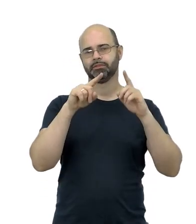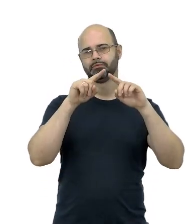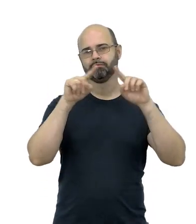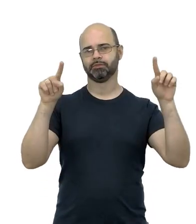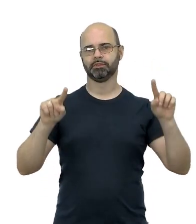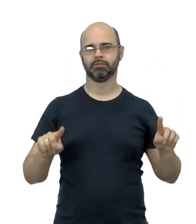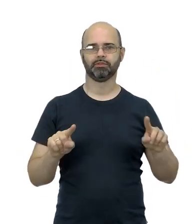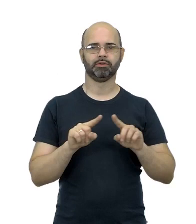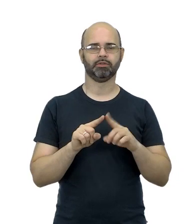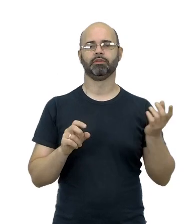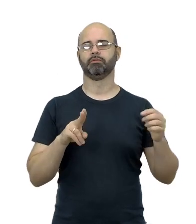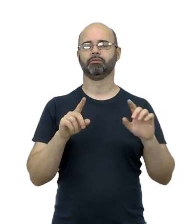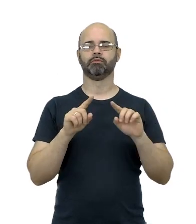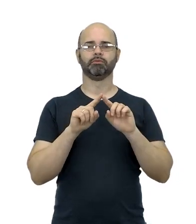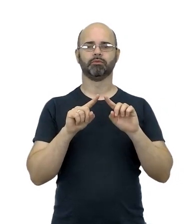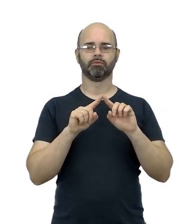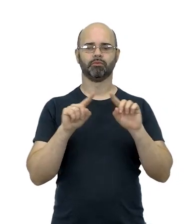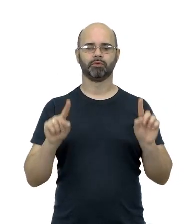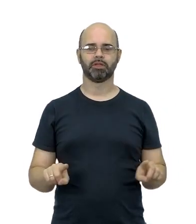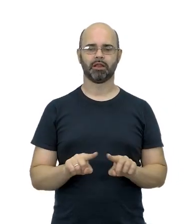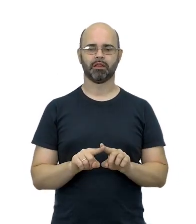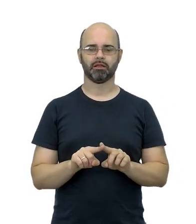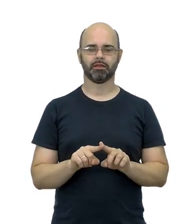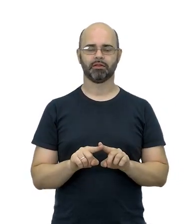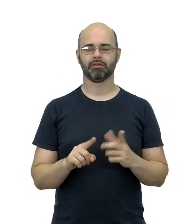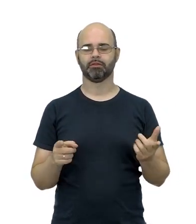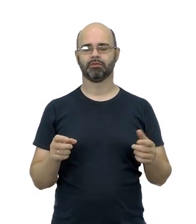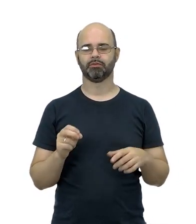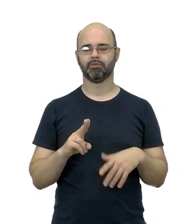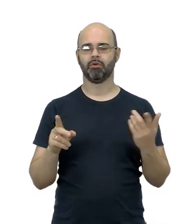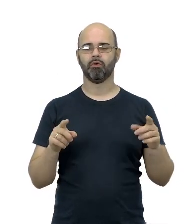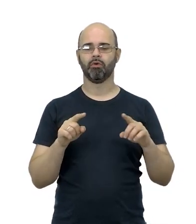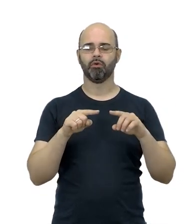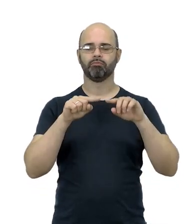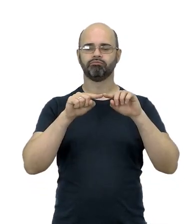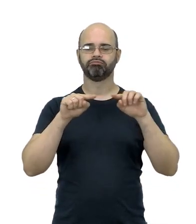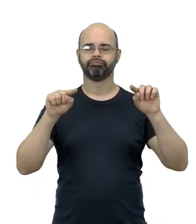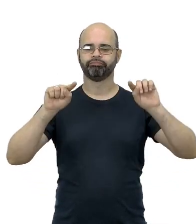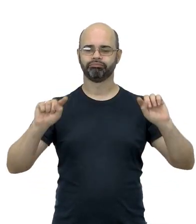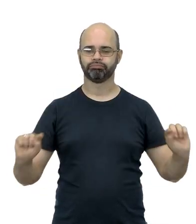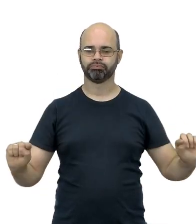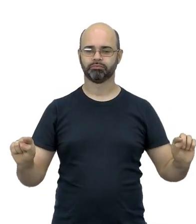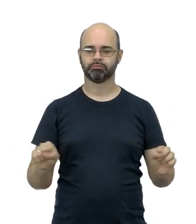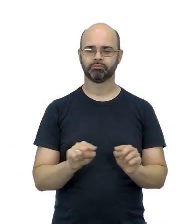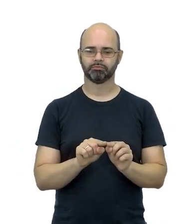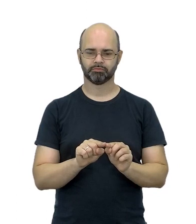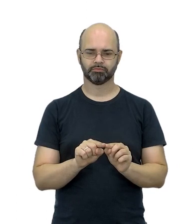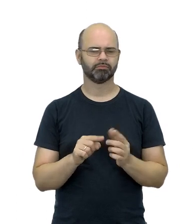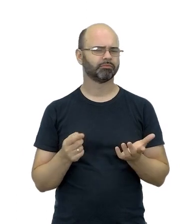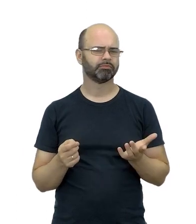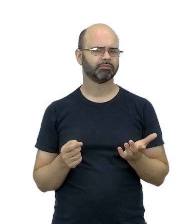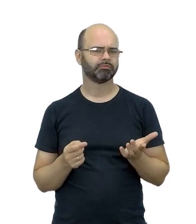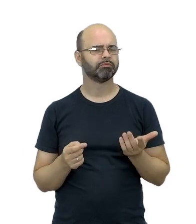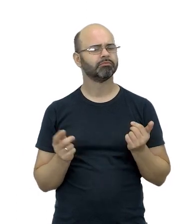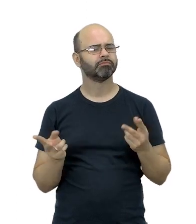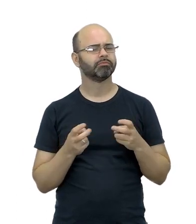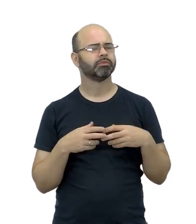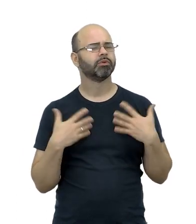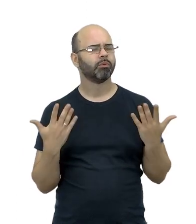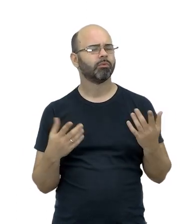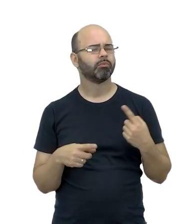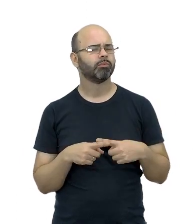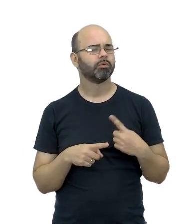essa figura é um quadrado, essa figura é um trapézio, né? O que essa figura é? Por quê? Porque ele sabe que